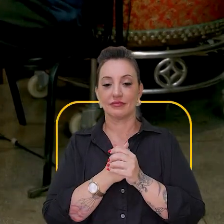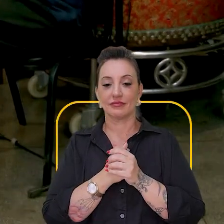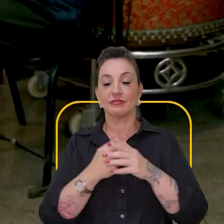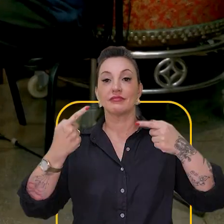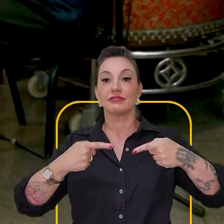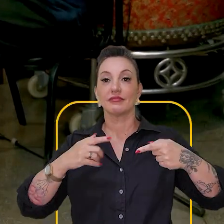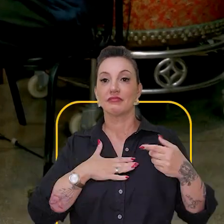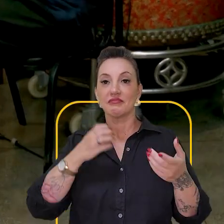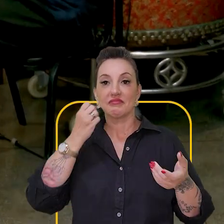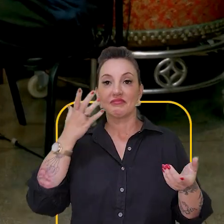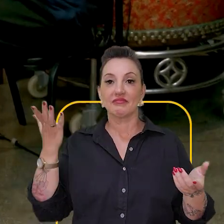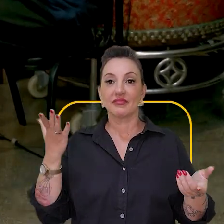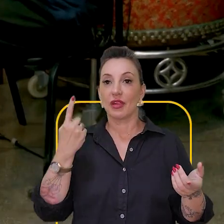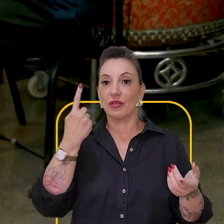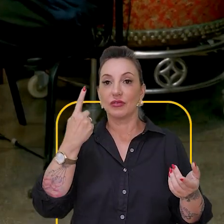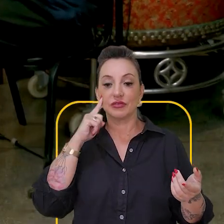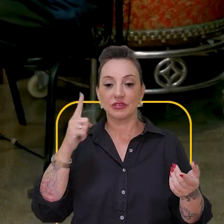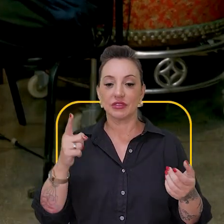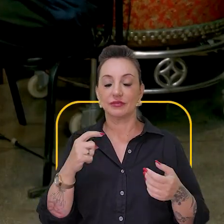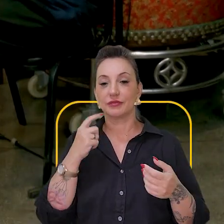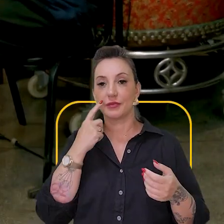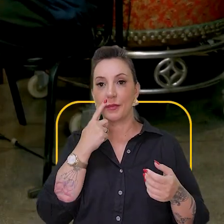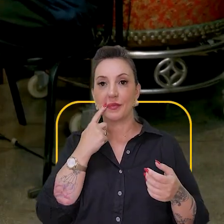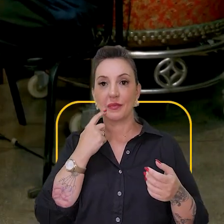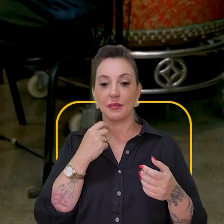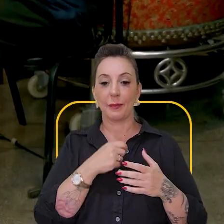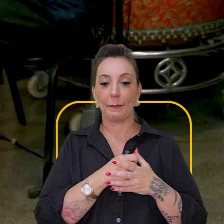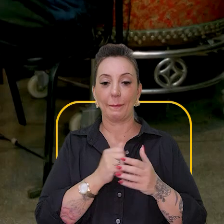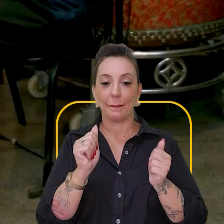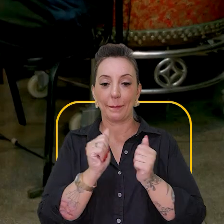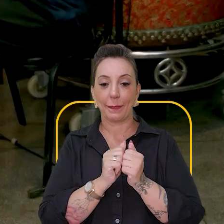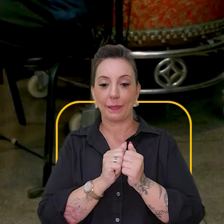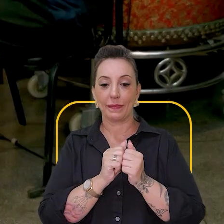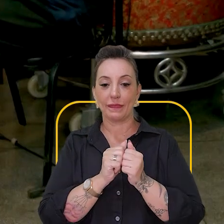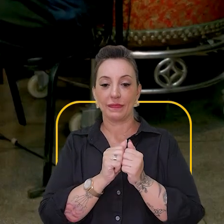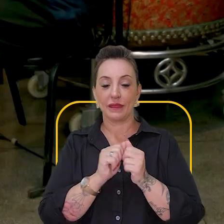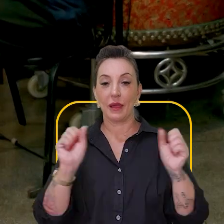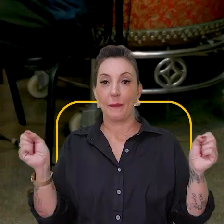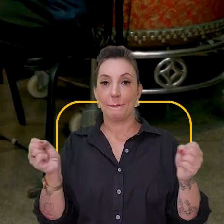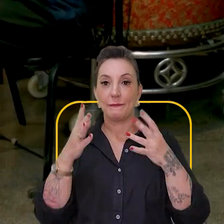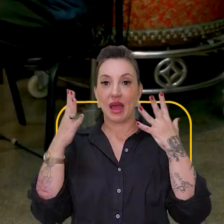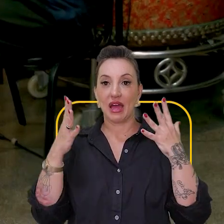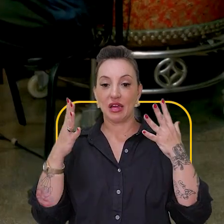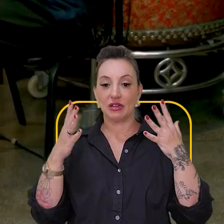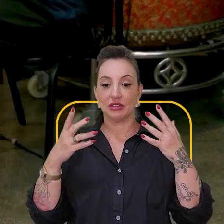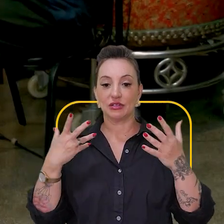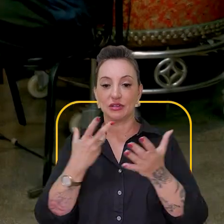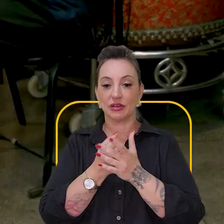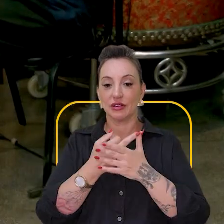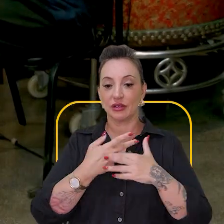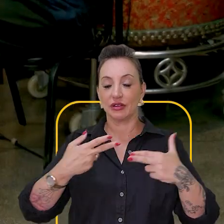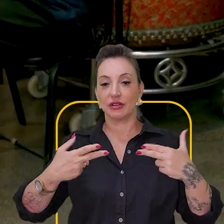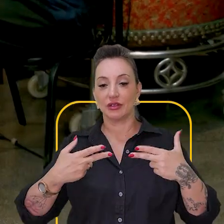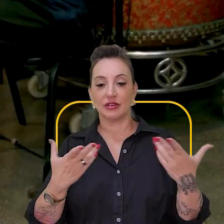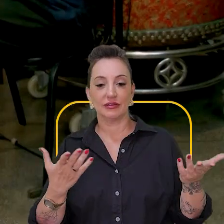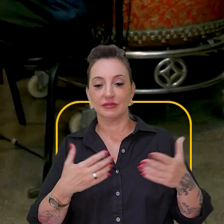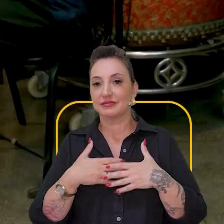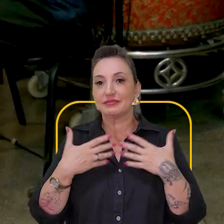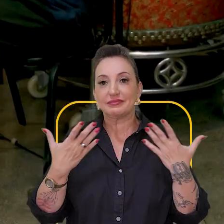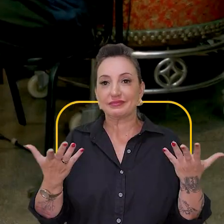alguém que lutou comigo ali né uma vez só s daí ele tava com um stand de mágica ali e tal a gente comprou uns negocinhos